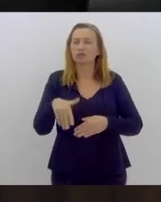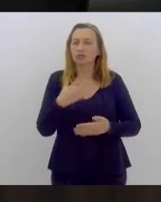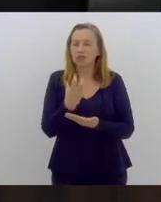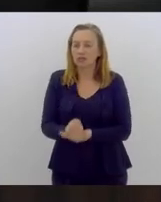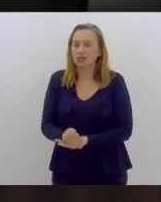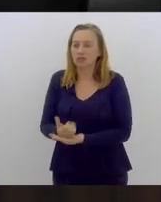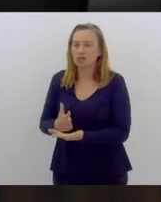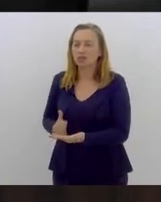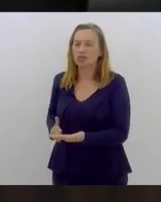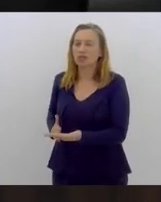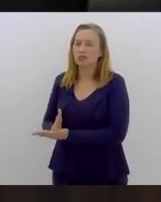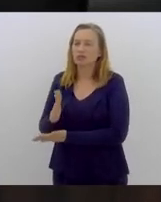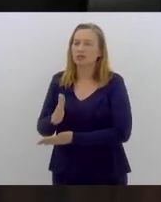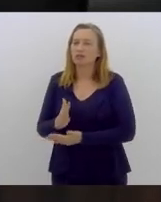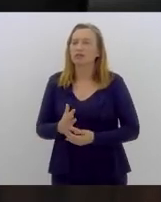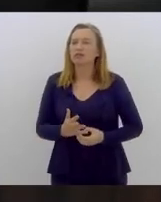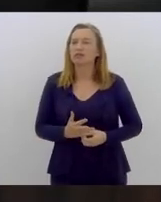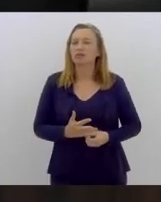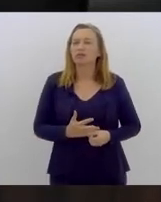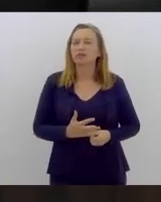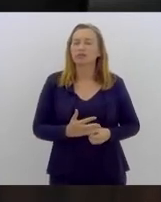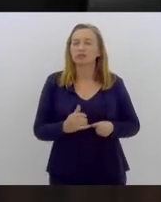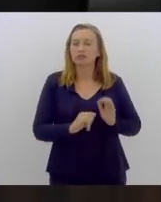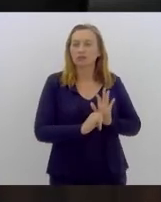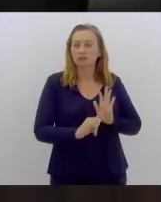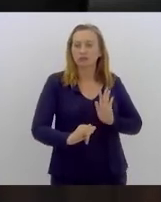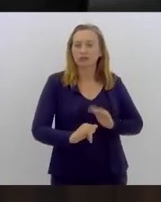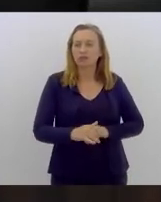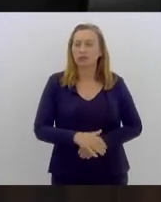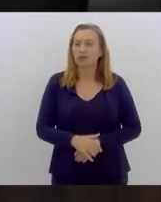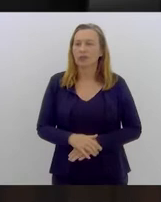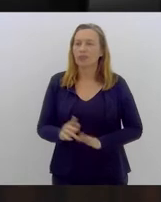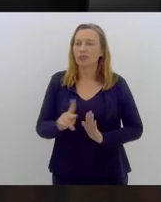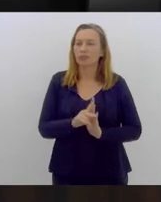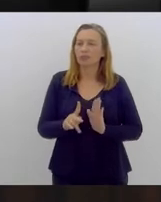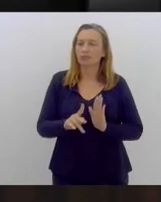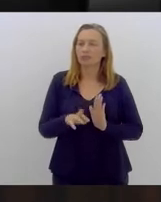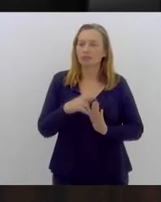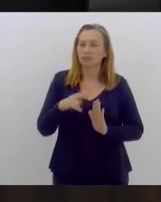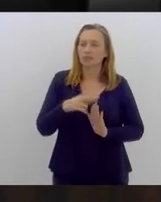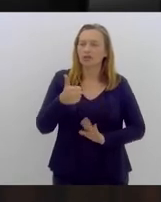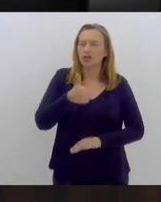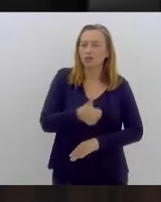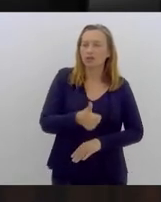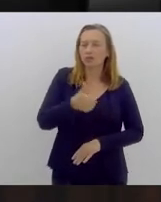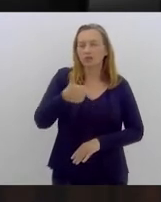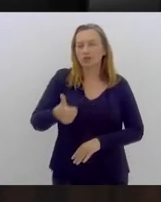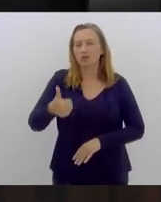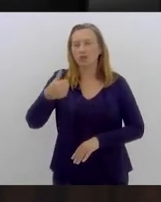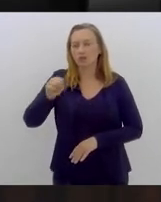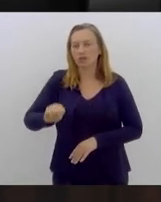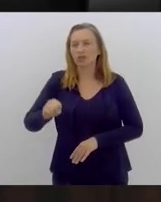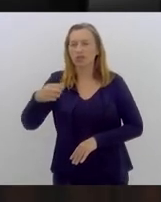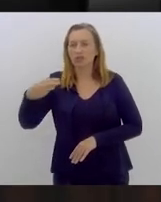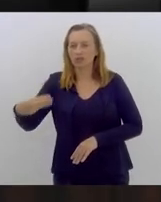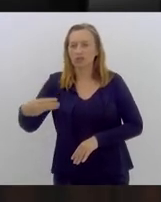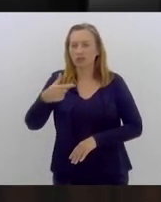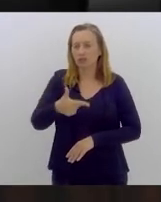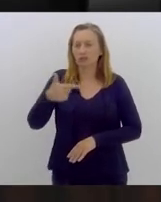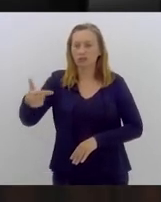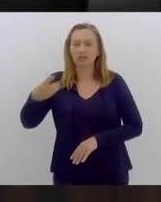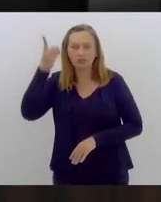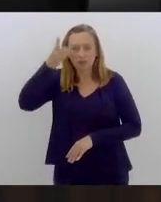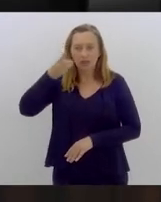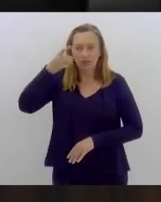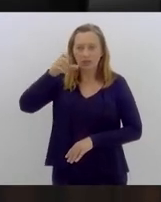senhores que aprovam, permaneçam como estão, aprovado, vai à promulgação. Projeto de resolução 1183 de 22, de autoria do deputado Léo Vieira.